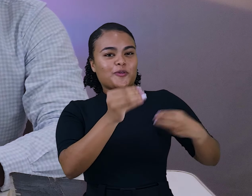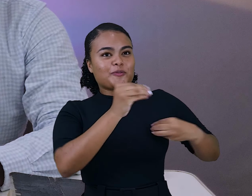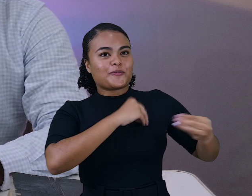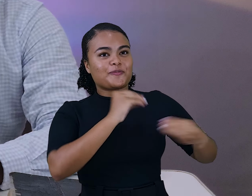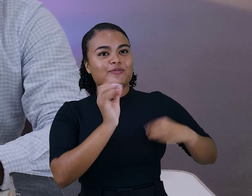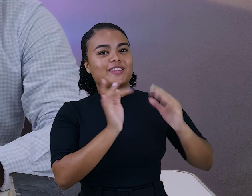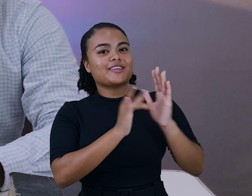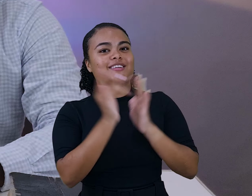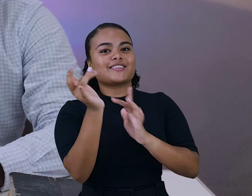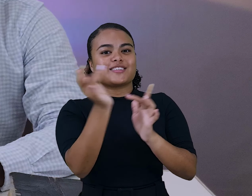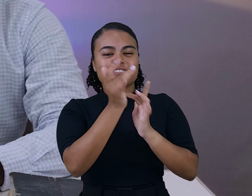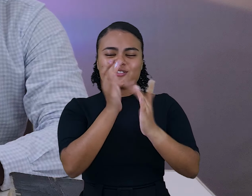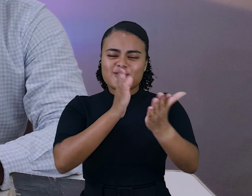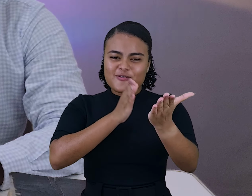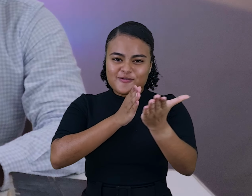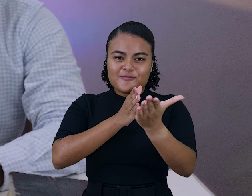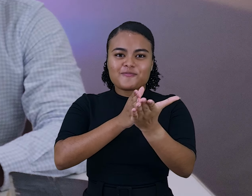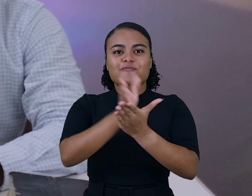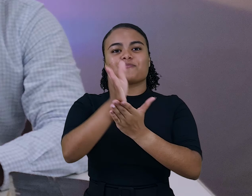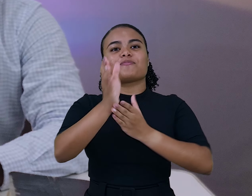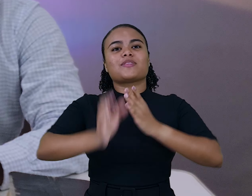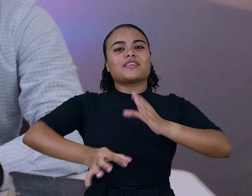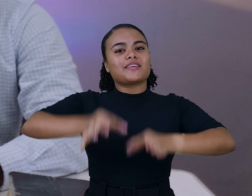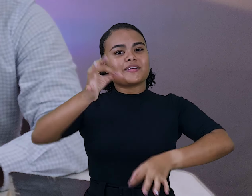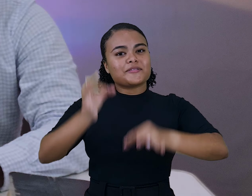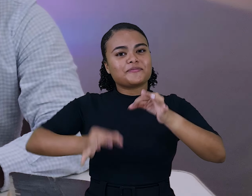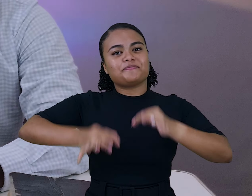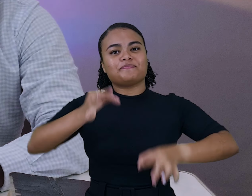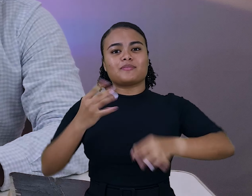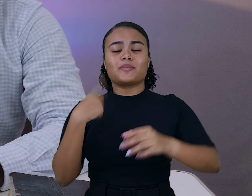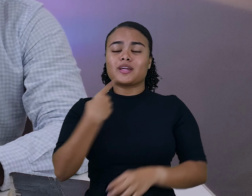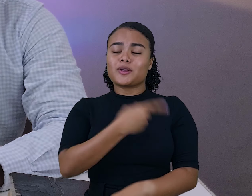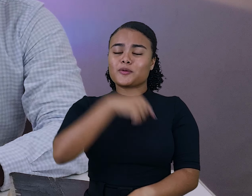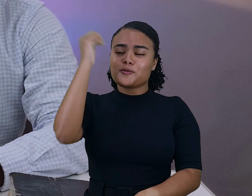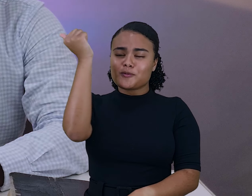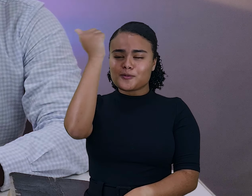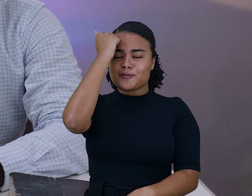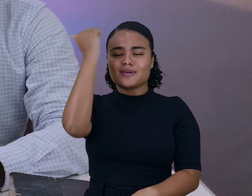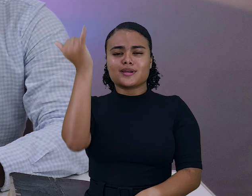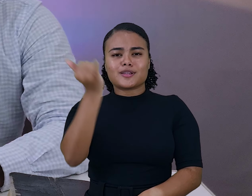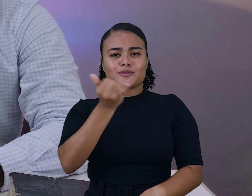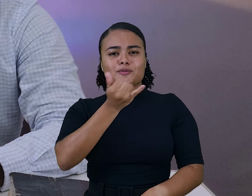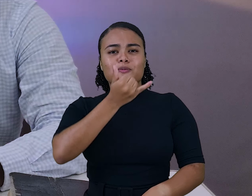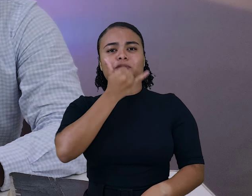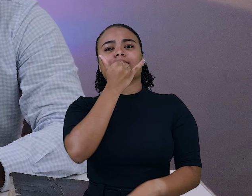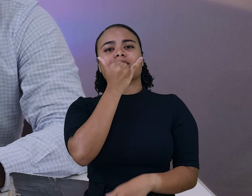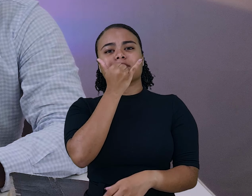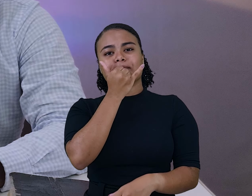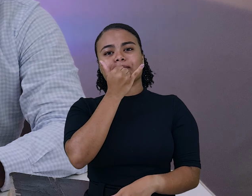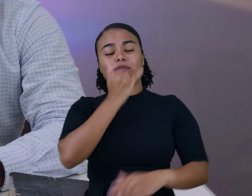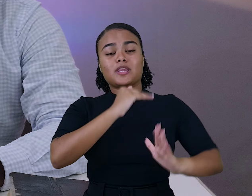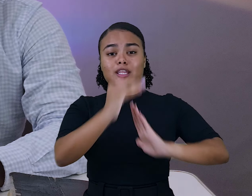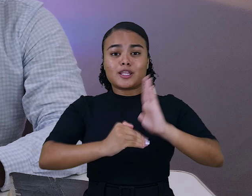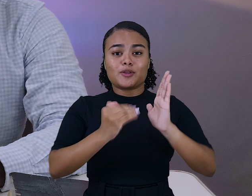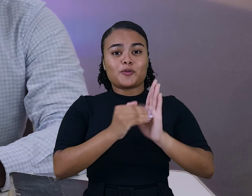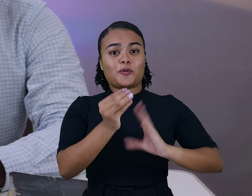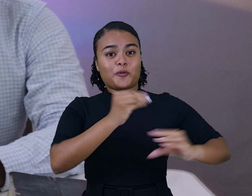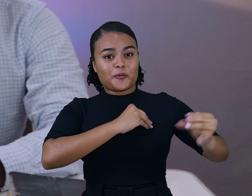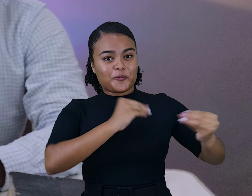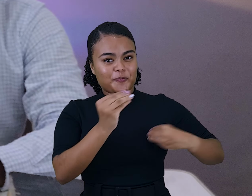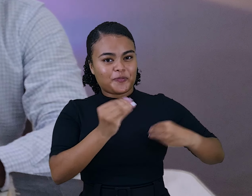pecados, Jesus é fiel e justo para nos perdoar. Ele nos perdoará de